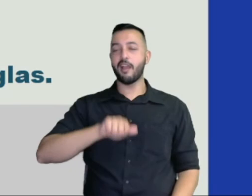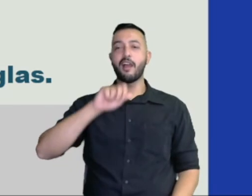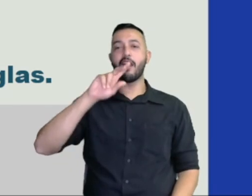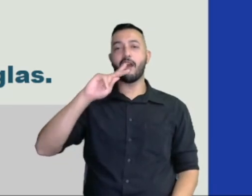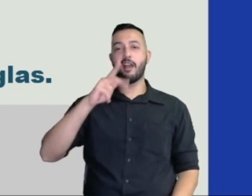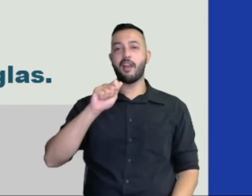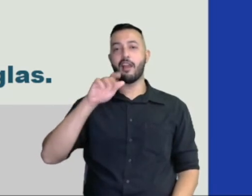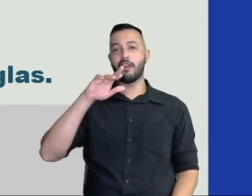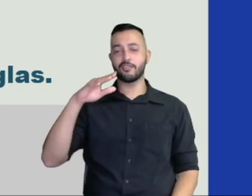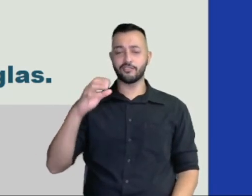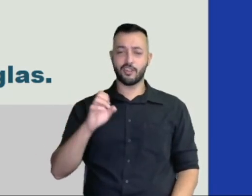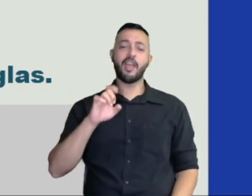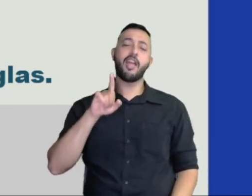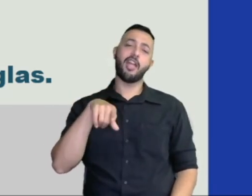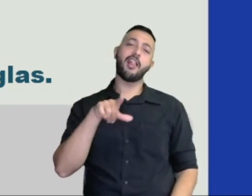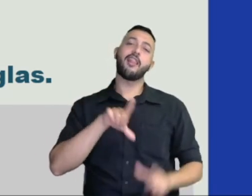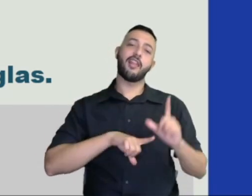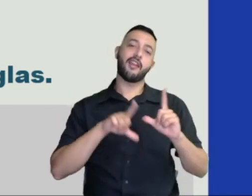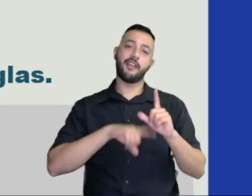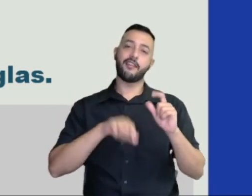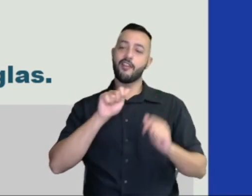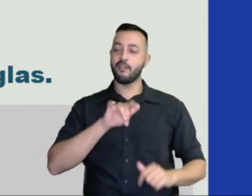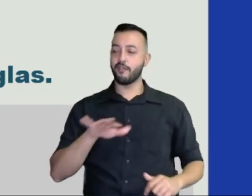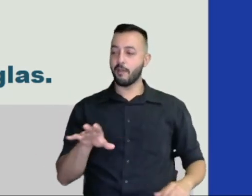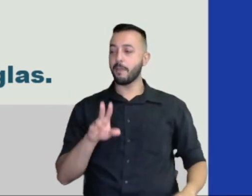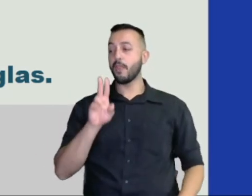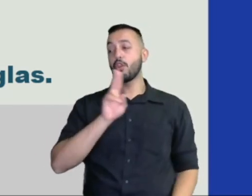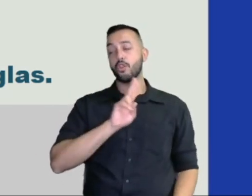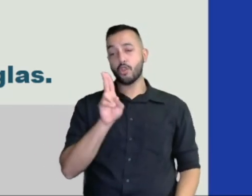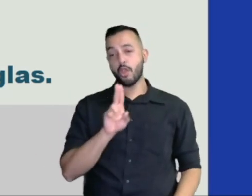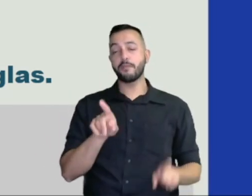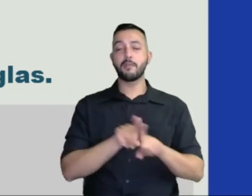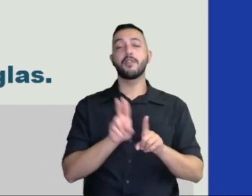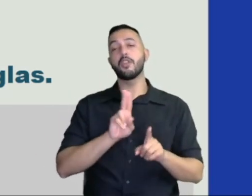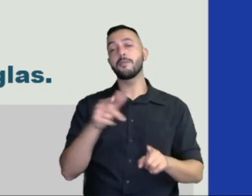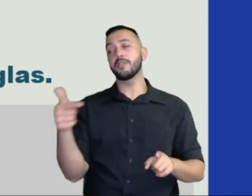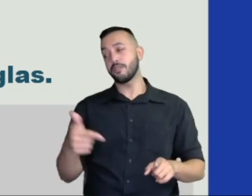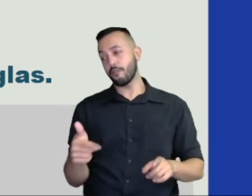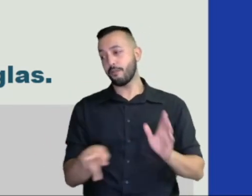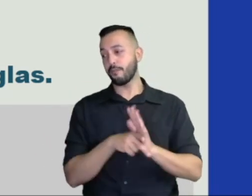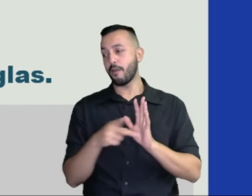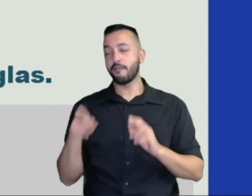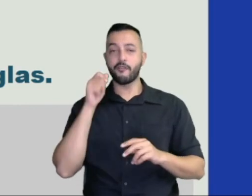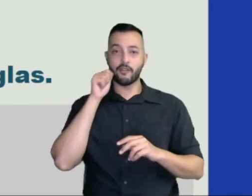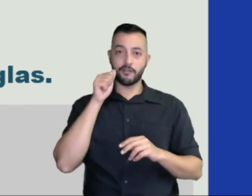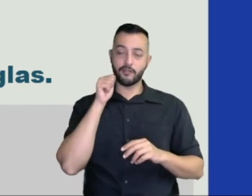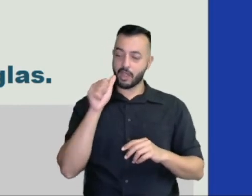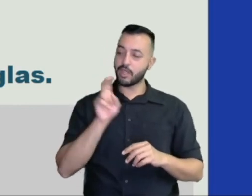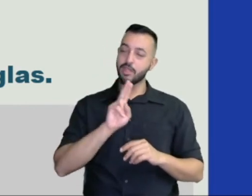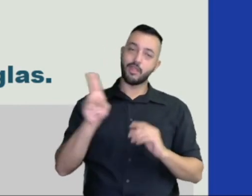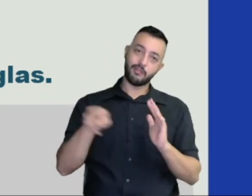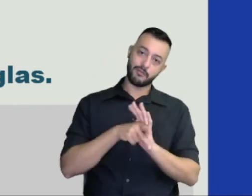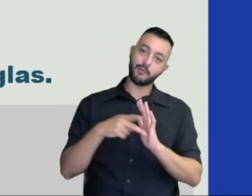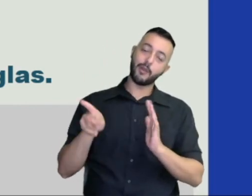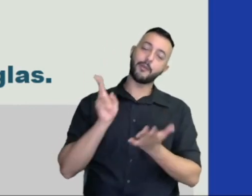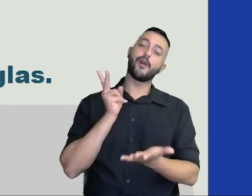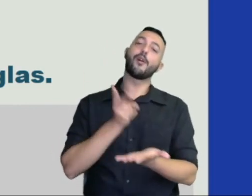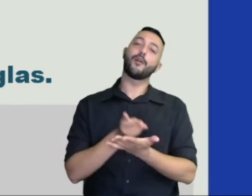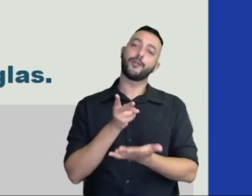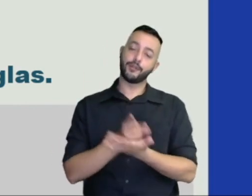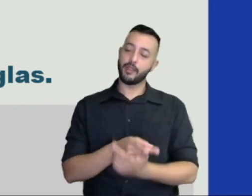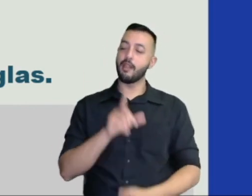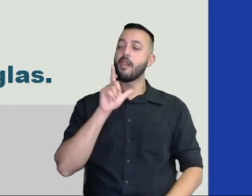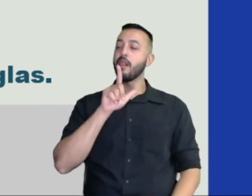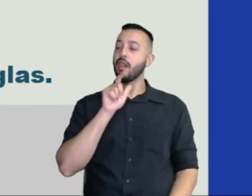das letras do alfabeto. Nomes e sobrenomes femininos, porque como são nomes próprios, aí a gente continua